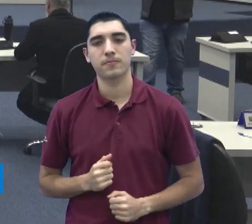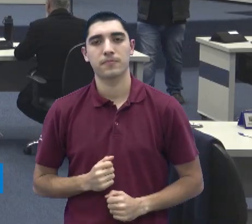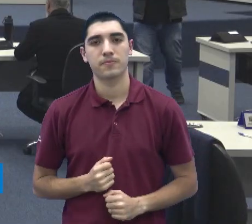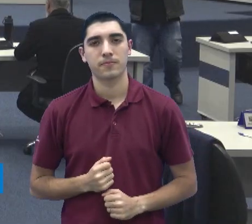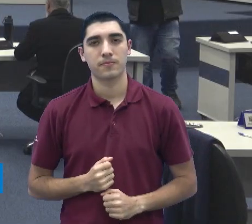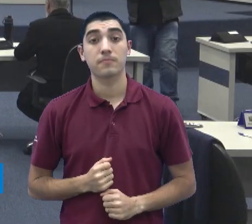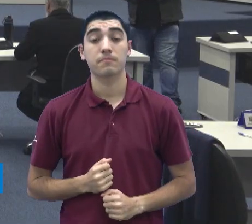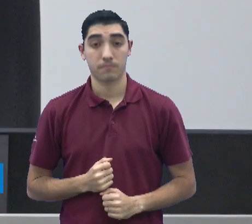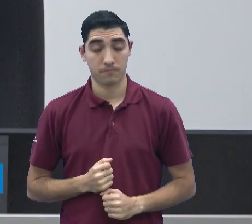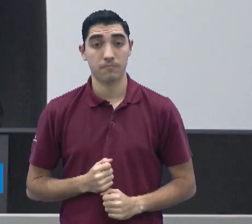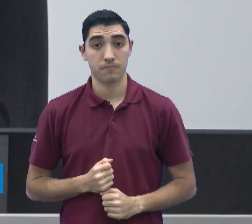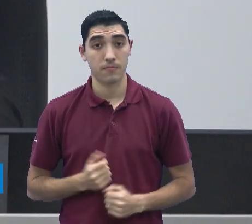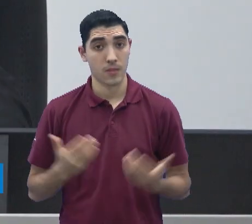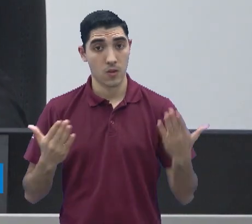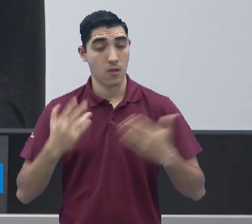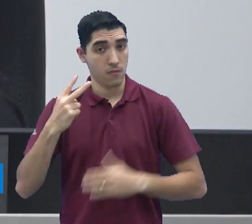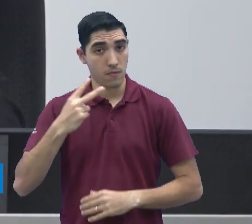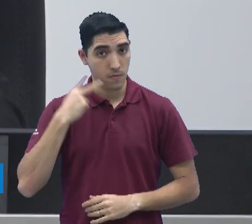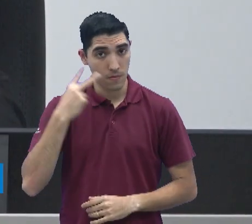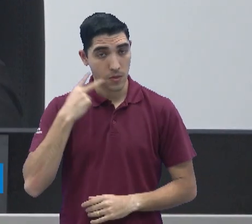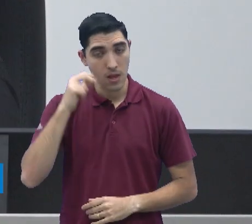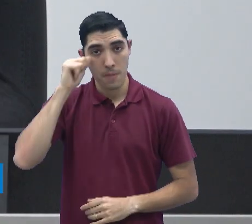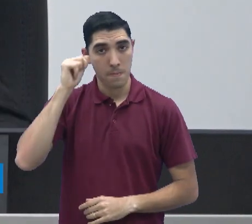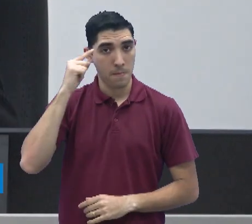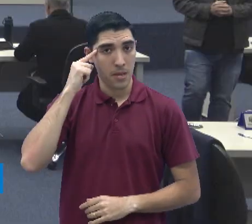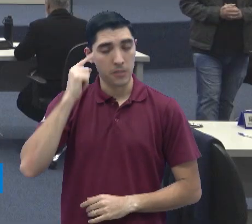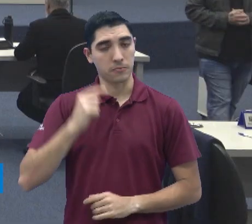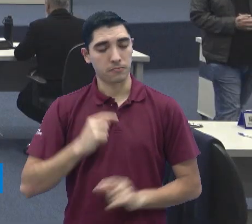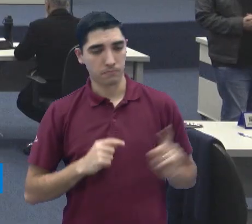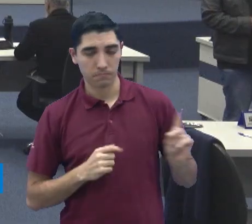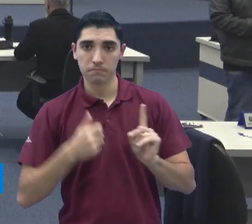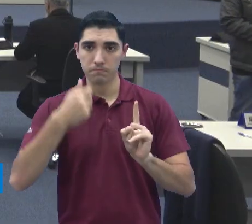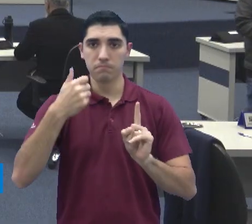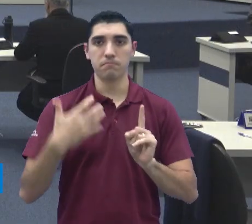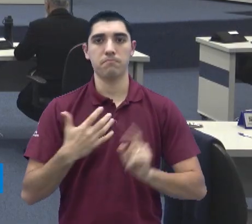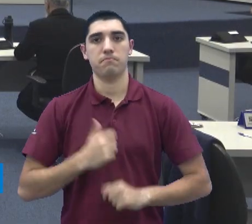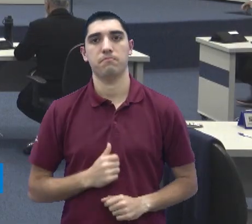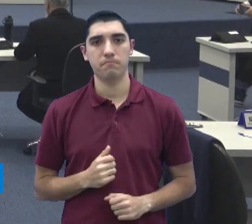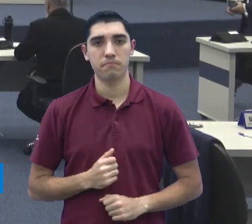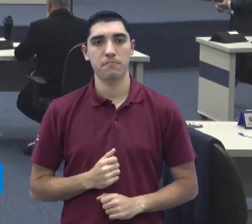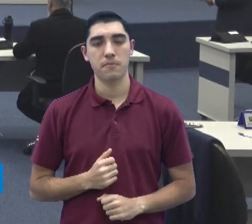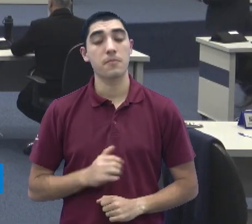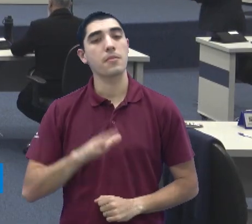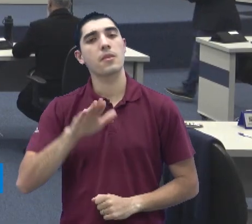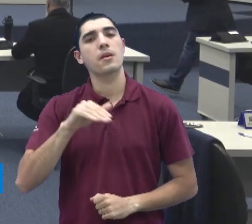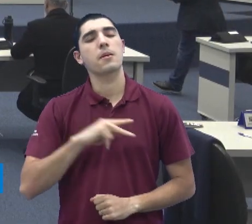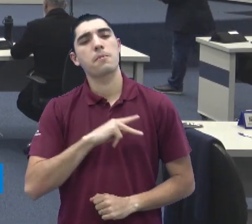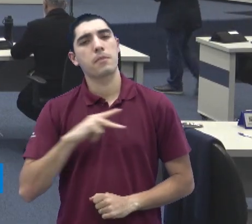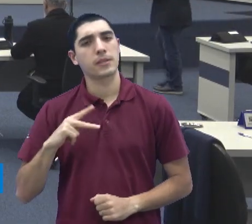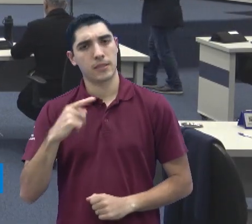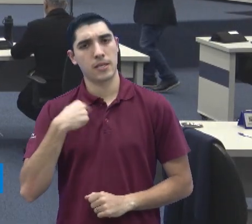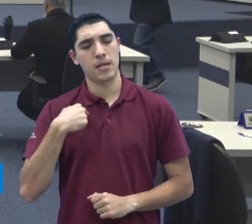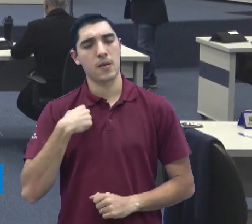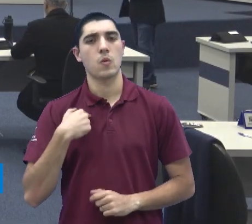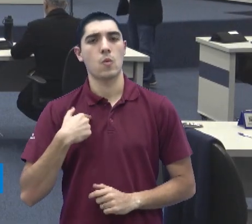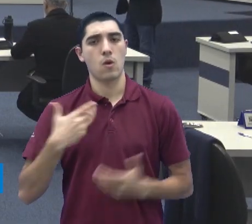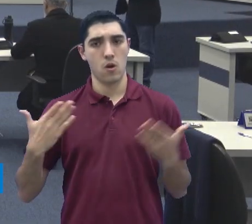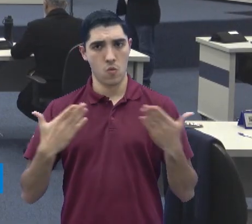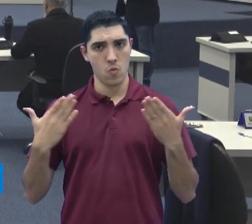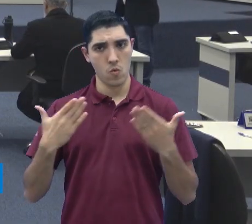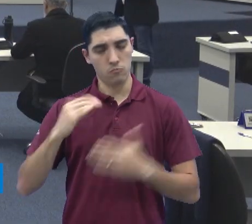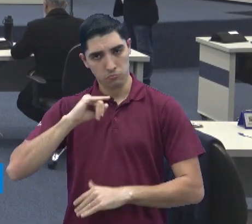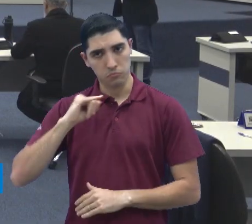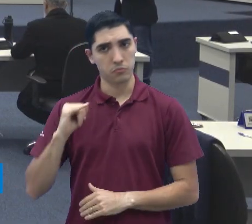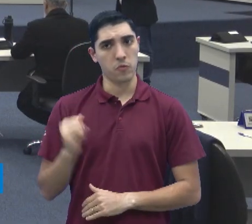Com a palavra, a vereadora Amélia Naomi. Senhor presidente, quero registrar